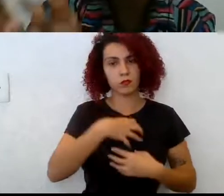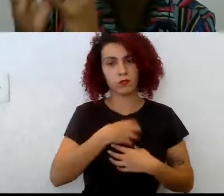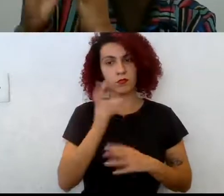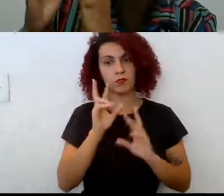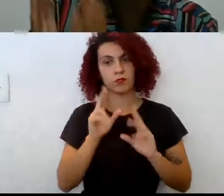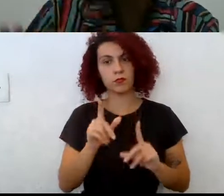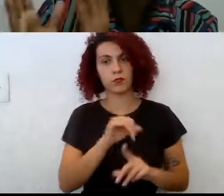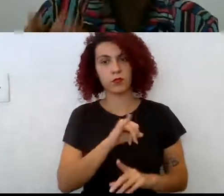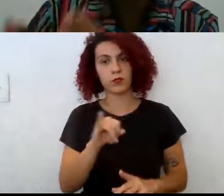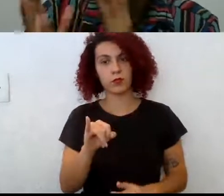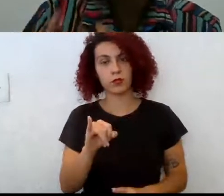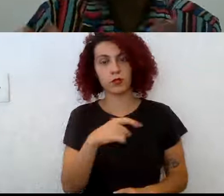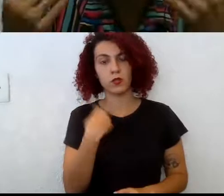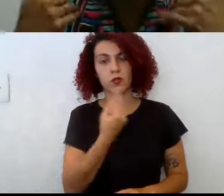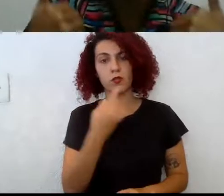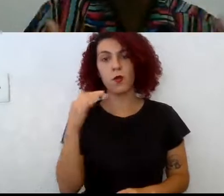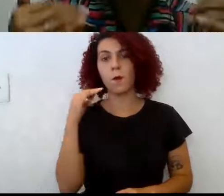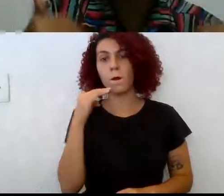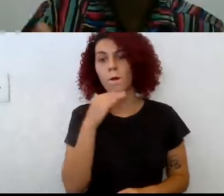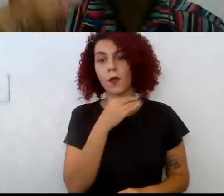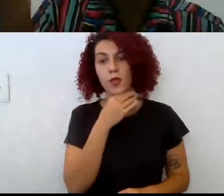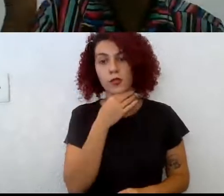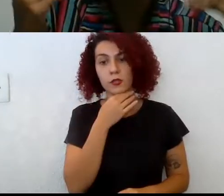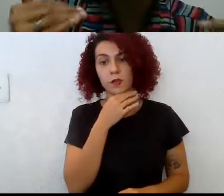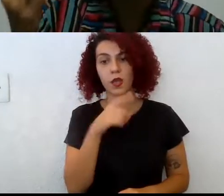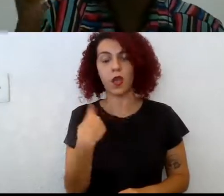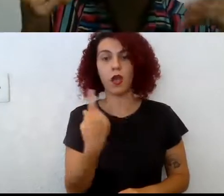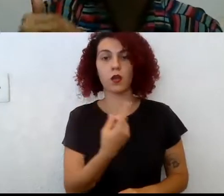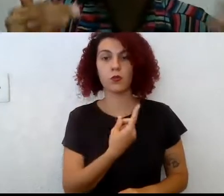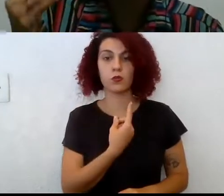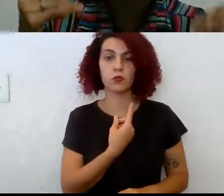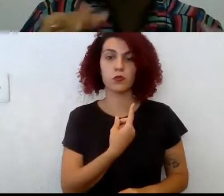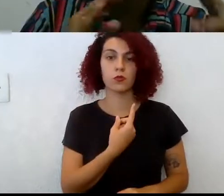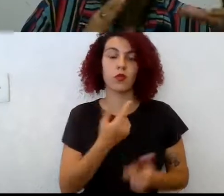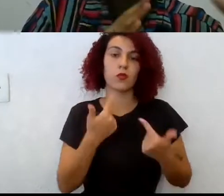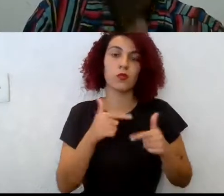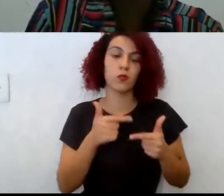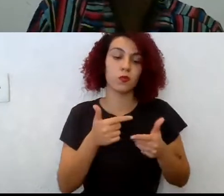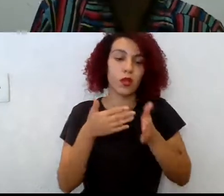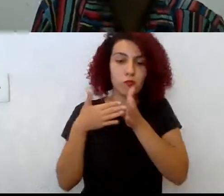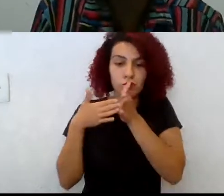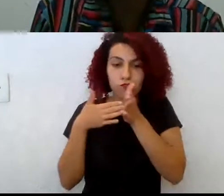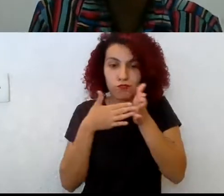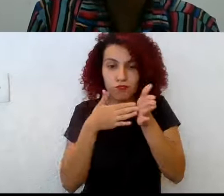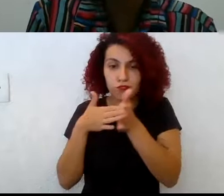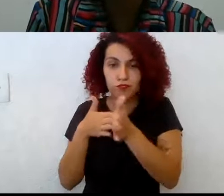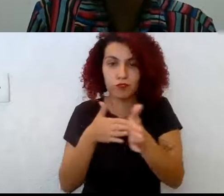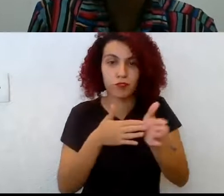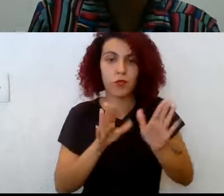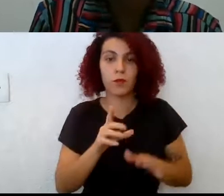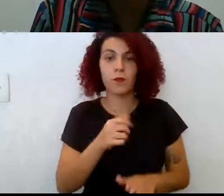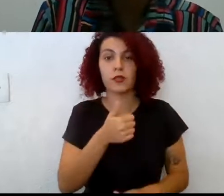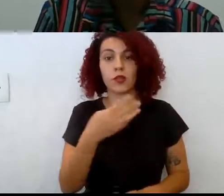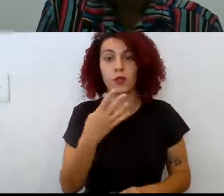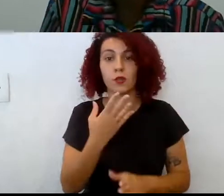se a gente entender e respeitar as nossas próprias dores que não tem um caminho linear só que aí a gente passou 14 anos na